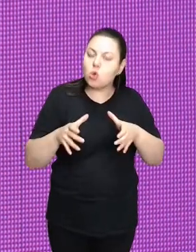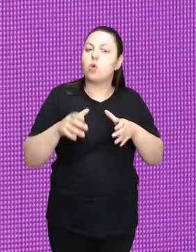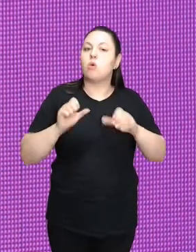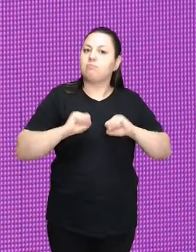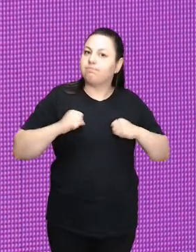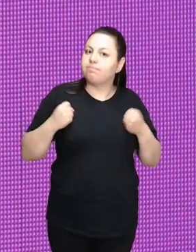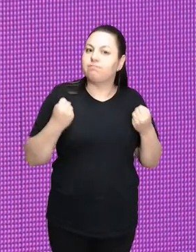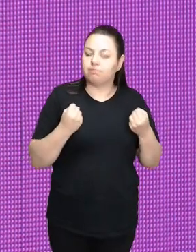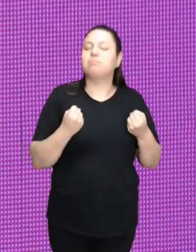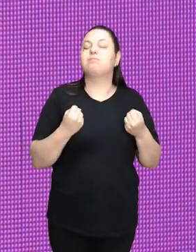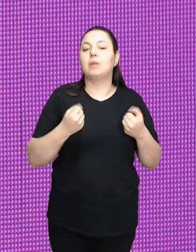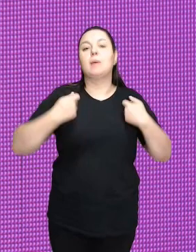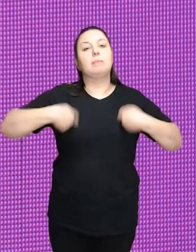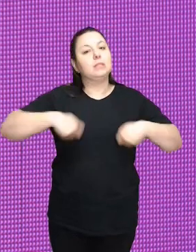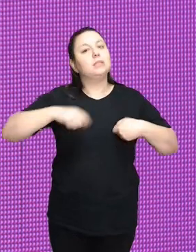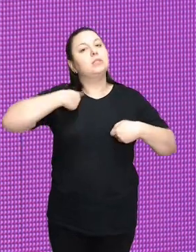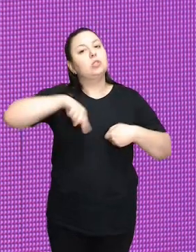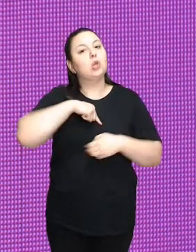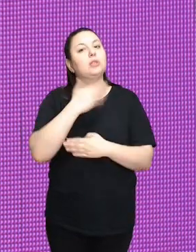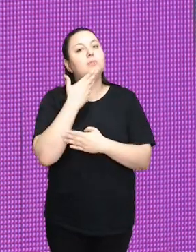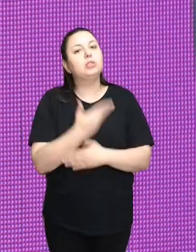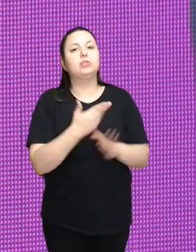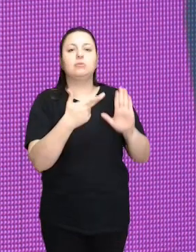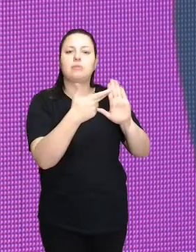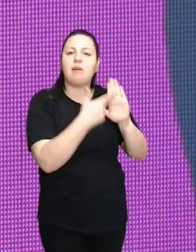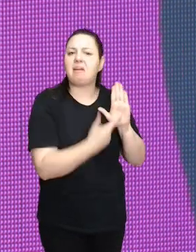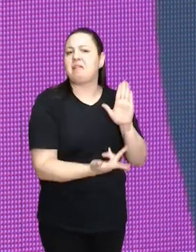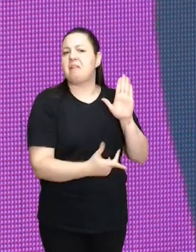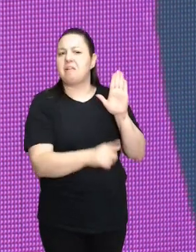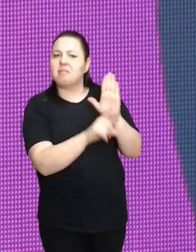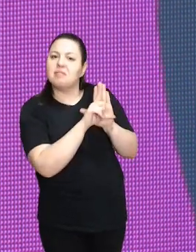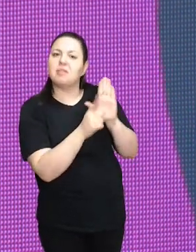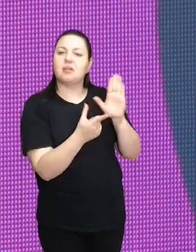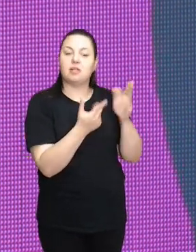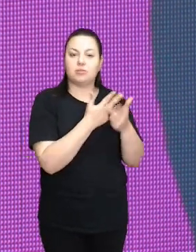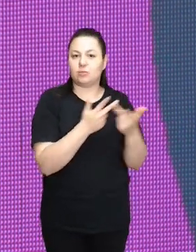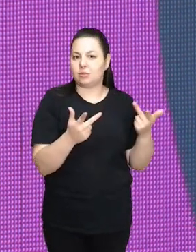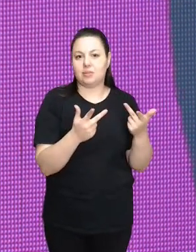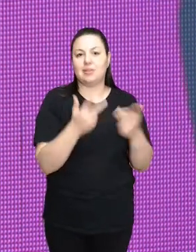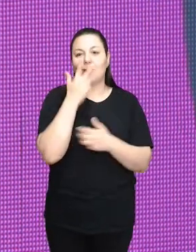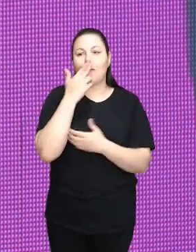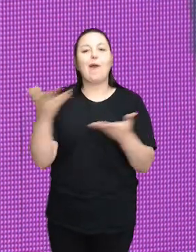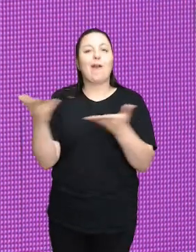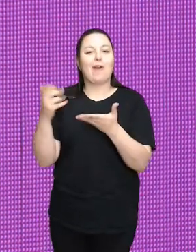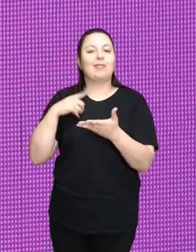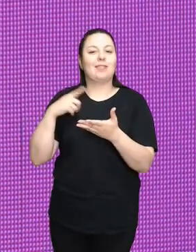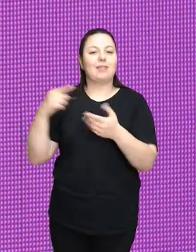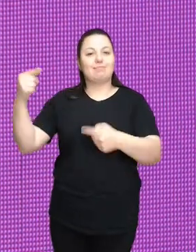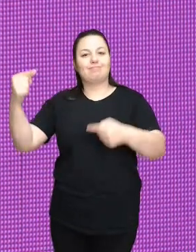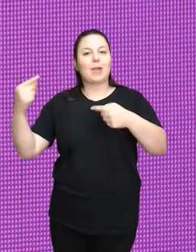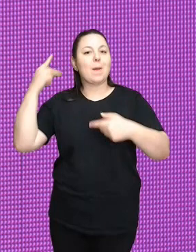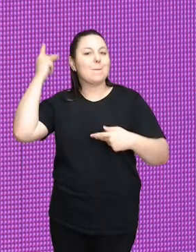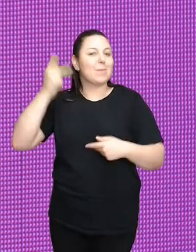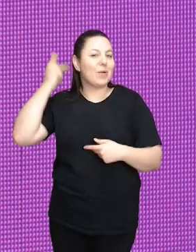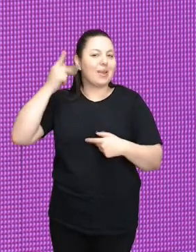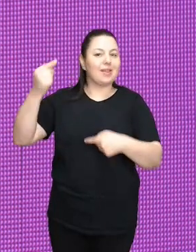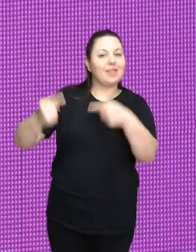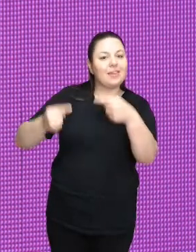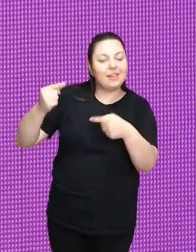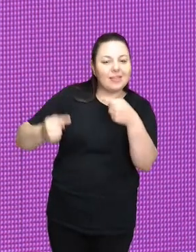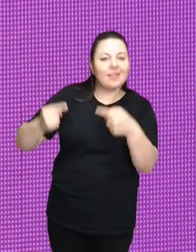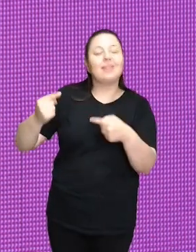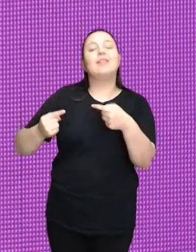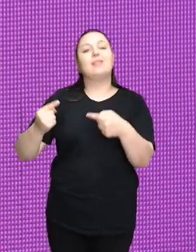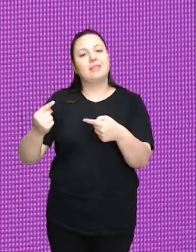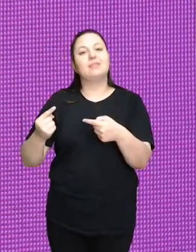regulamentação, enfim, sei lá o quê. De fato, não vai vir, né, igual agora nas eleições, né, vinham ali aquelas,